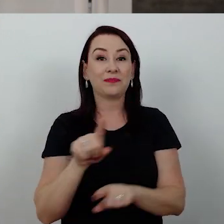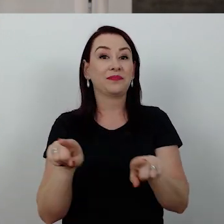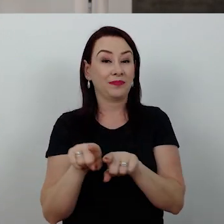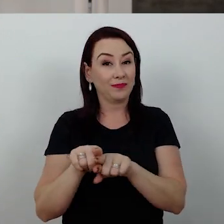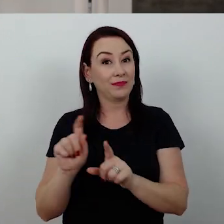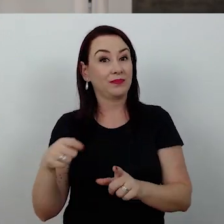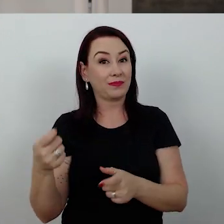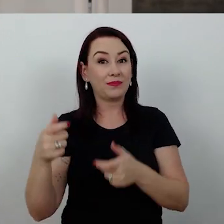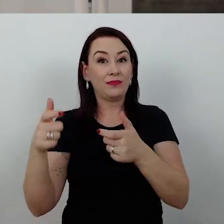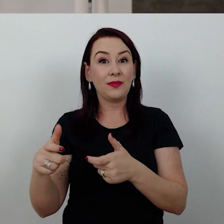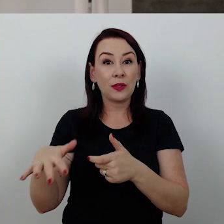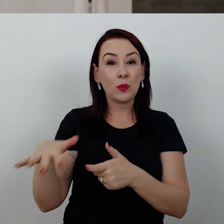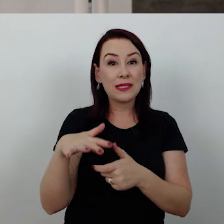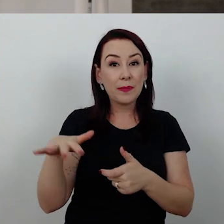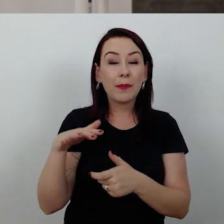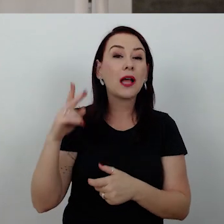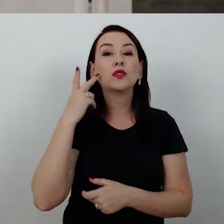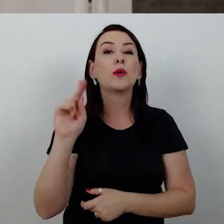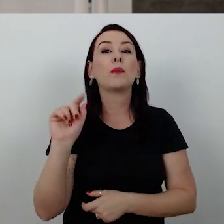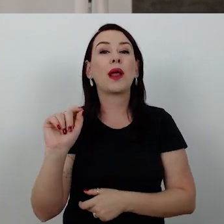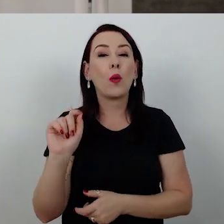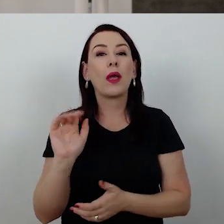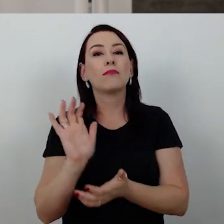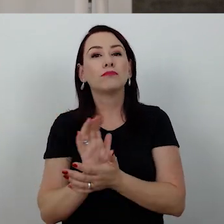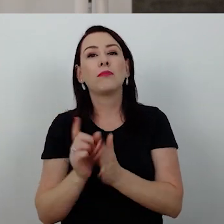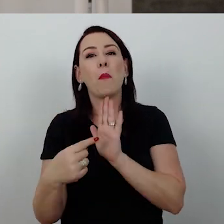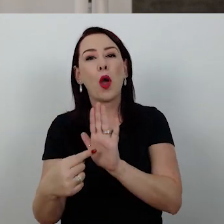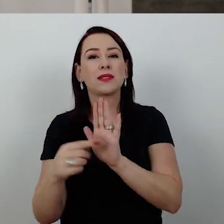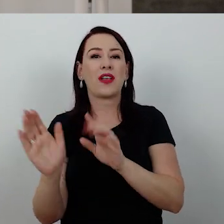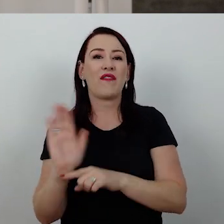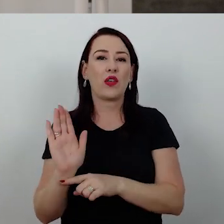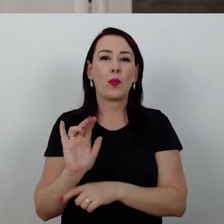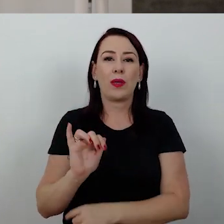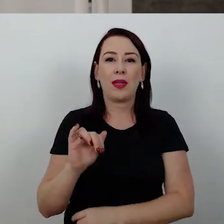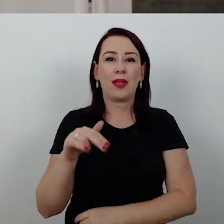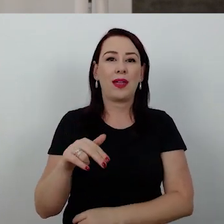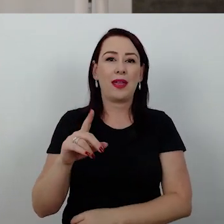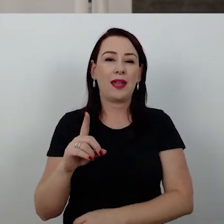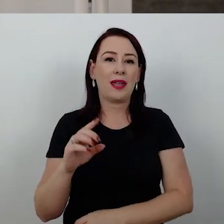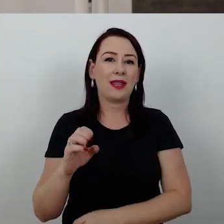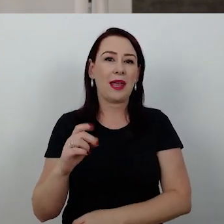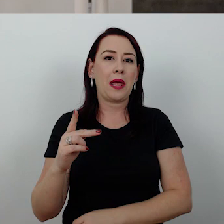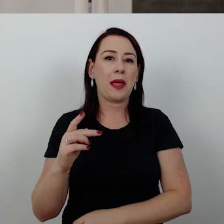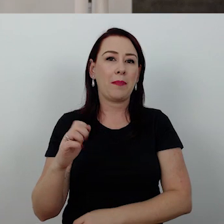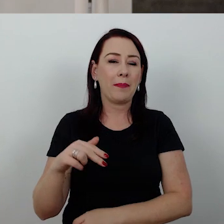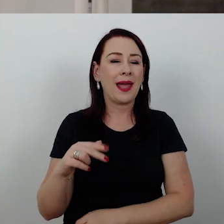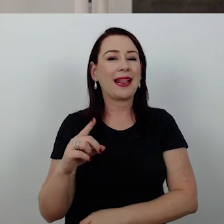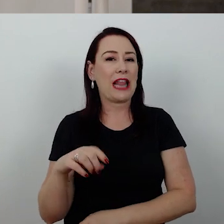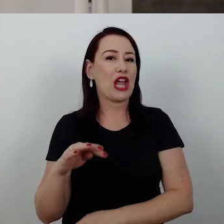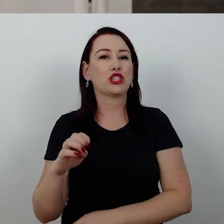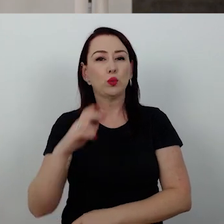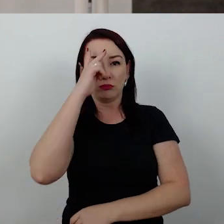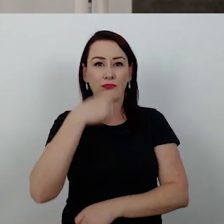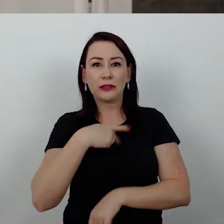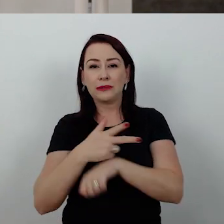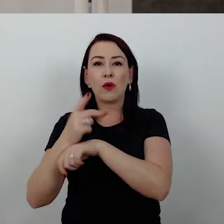além disso, também se torna um espaço que abriga essas produções independentes, sejam feitas aqui na cidade, sejam feitas